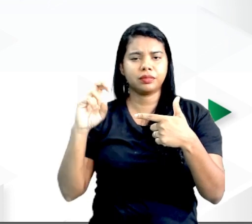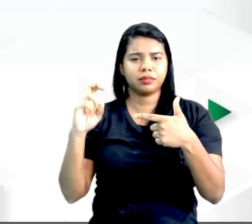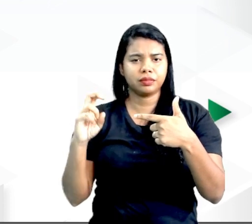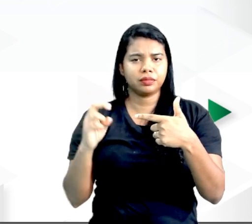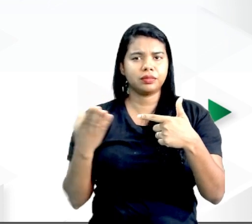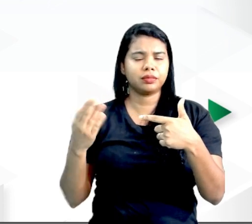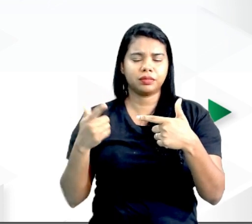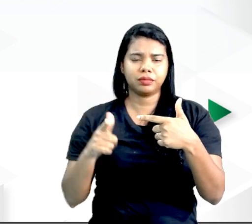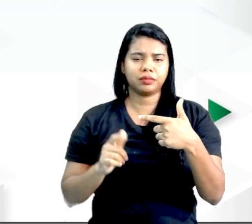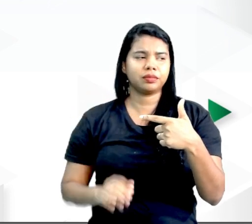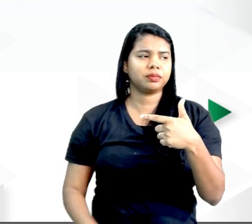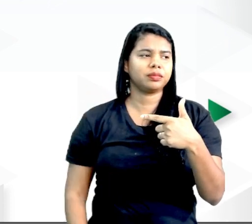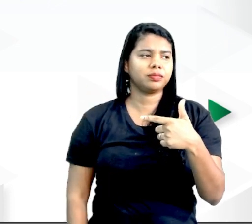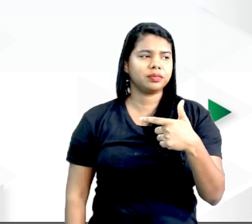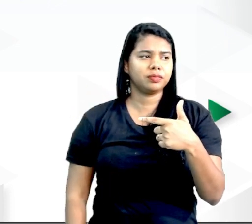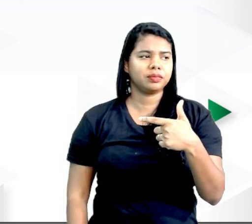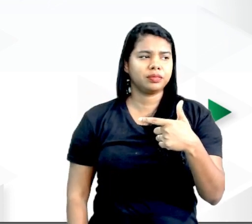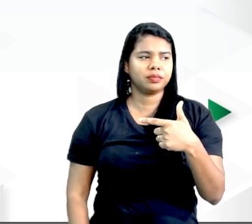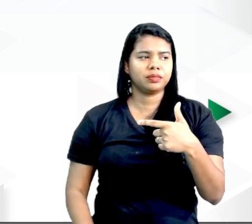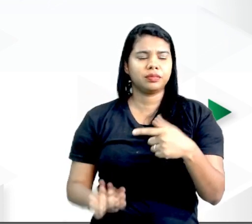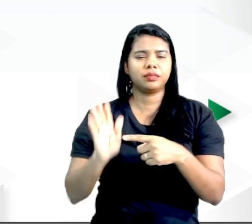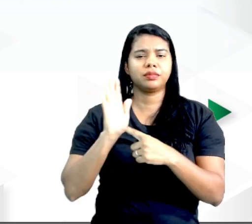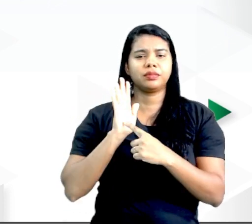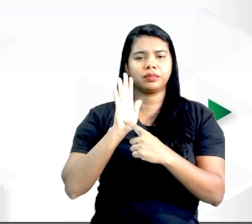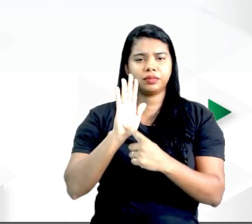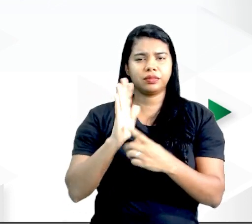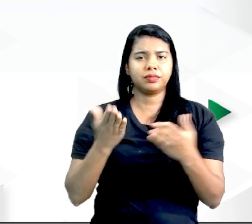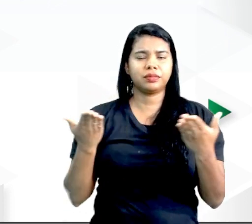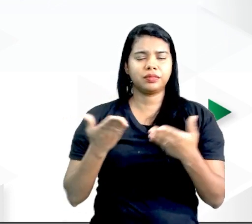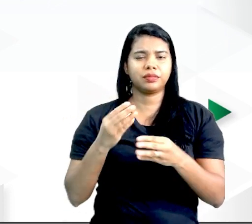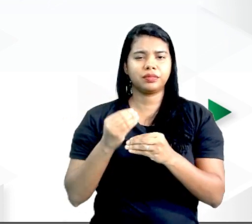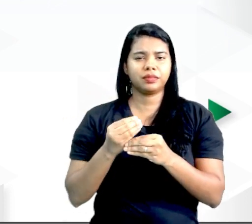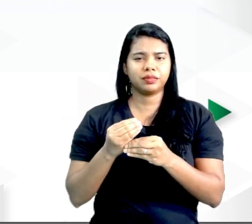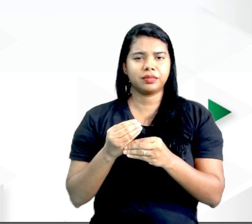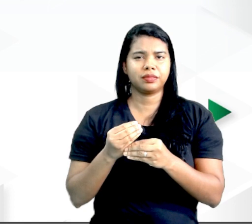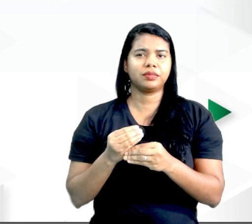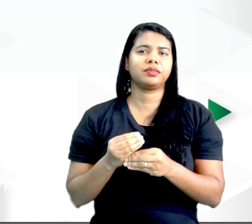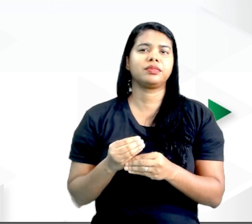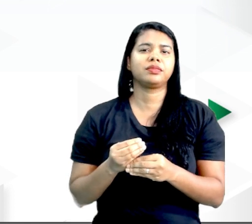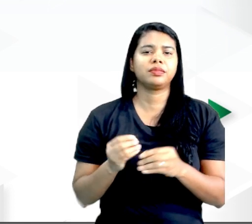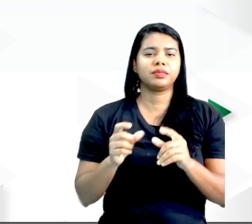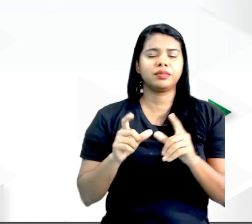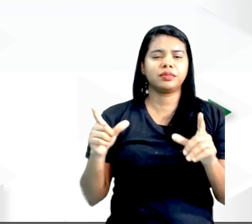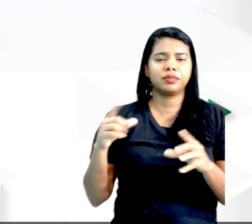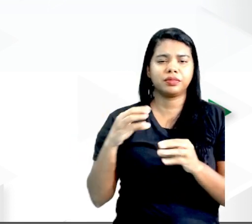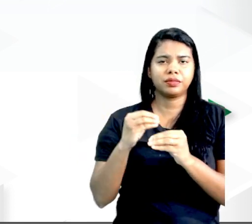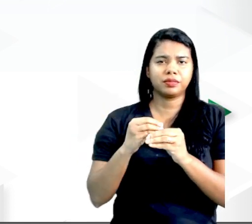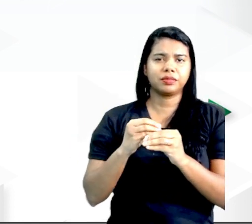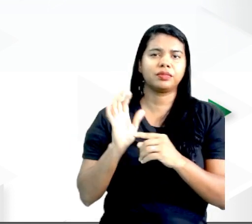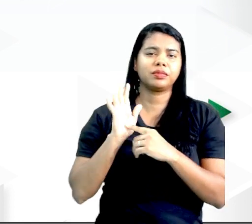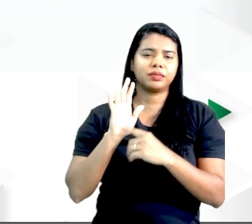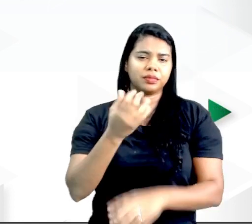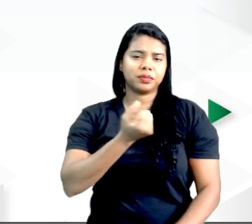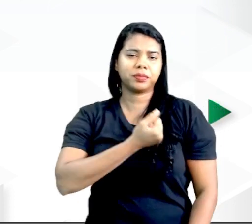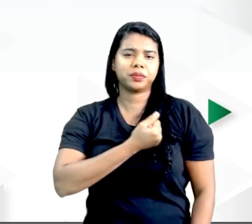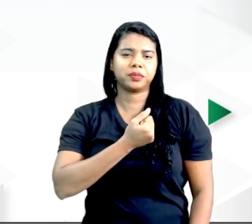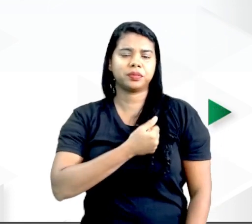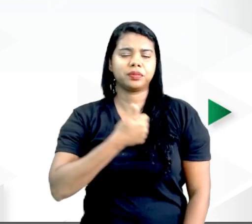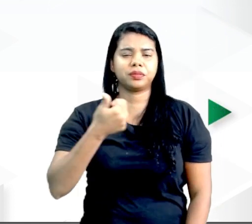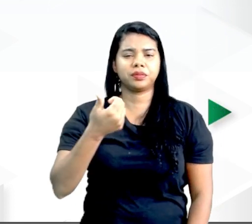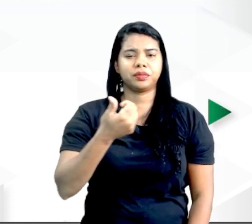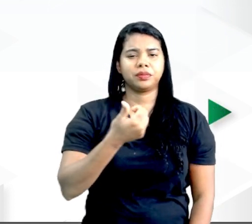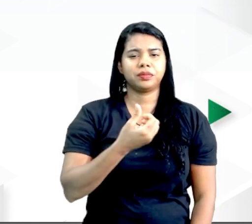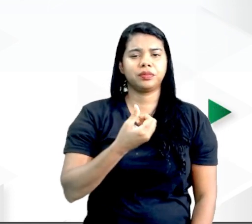Agora não dá mais. Então, a representação da razão entre as grandezas dos números de 2019